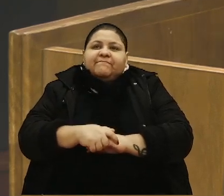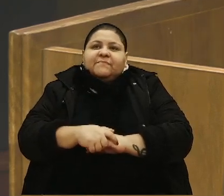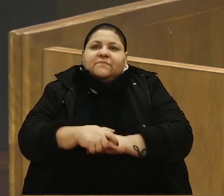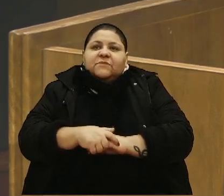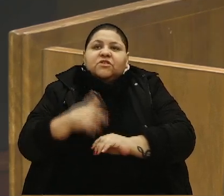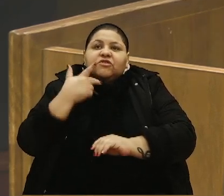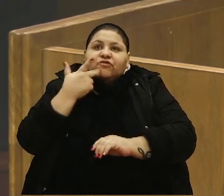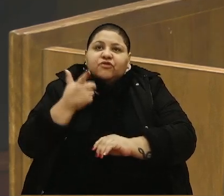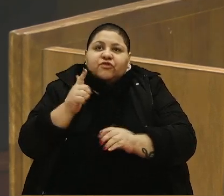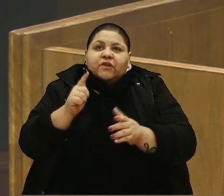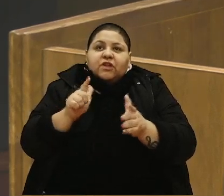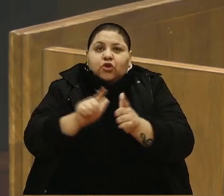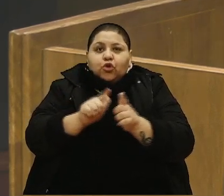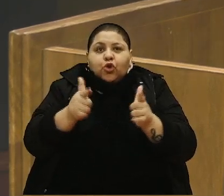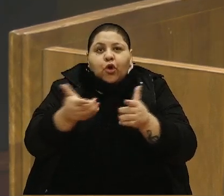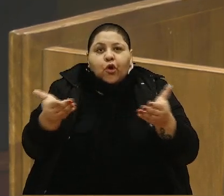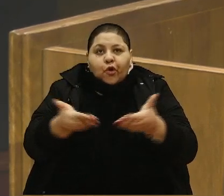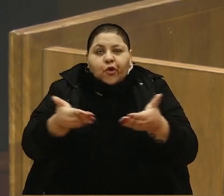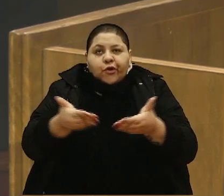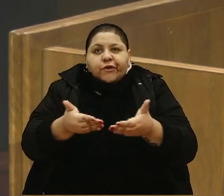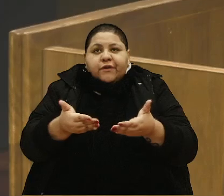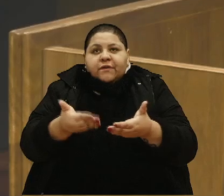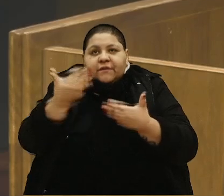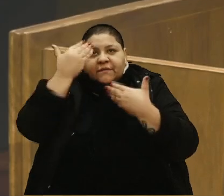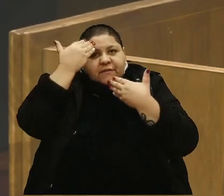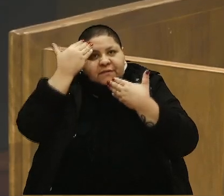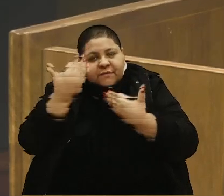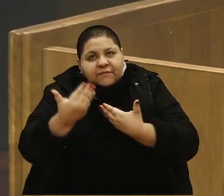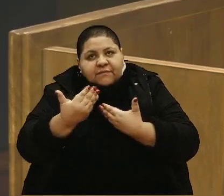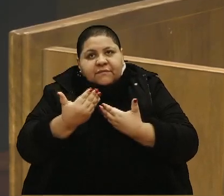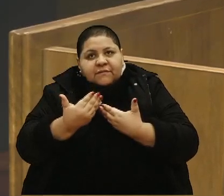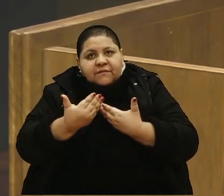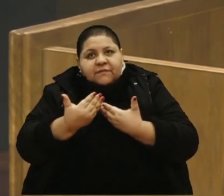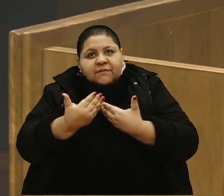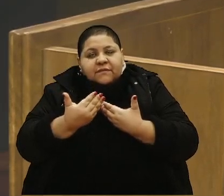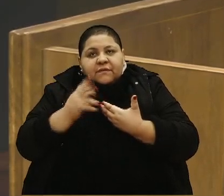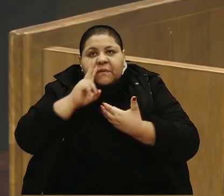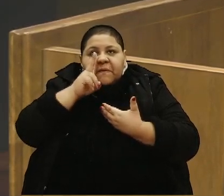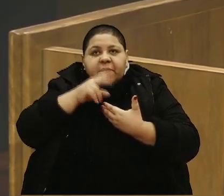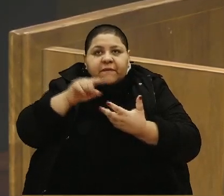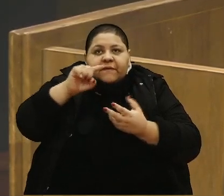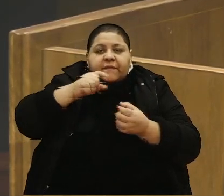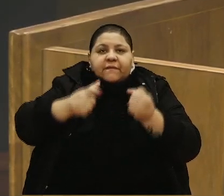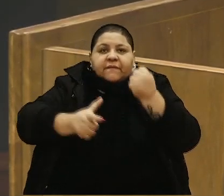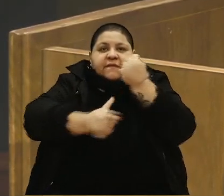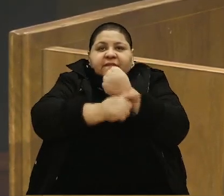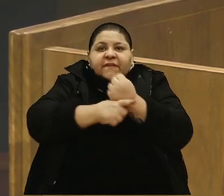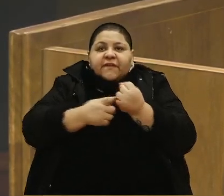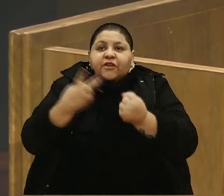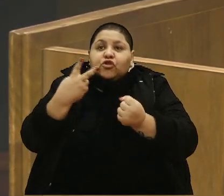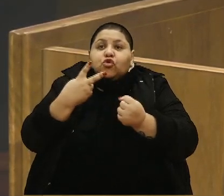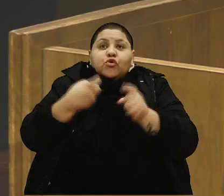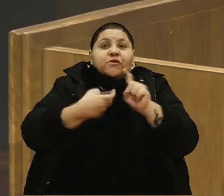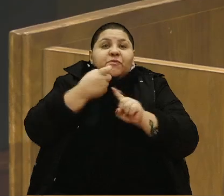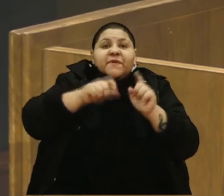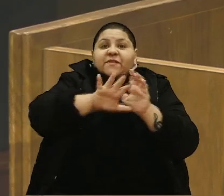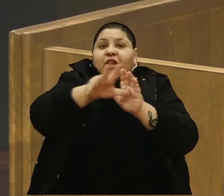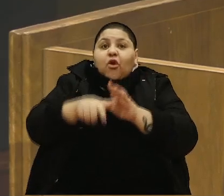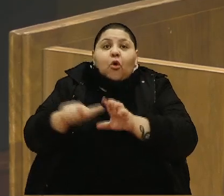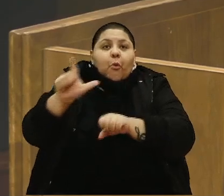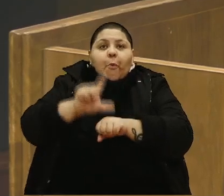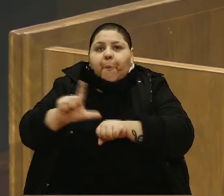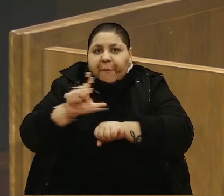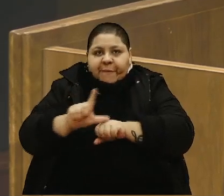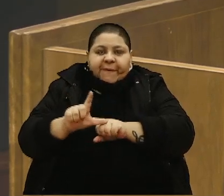dizer que está no jornal de hoje, né? E aqui já fica meu muito obrigado às forças de segurança, 2 meses sem roubos a comércio, né?